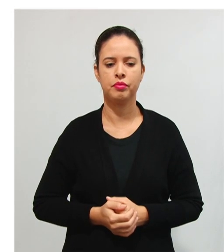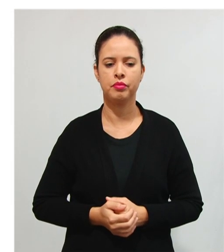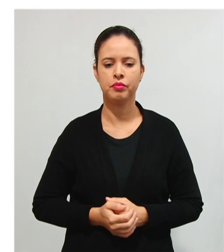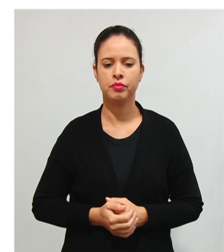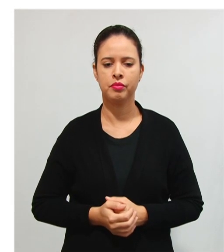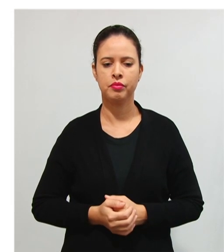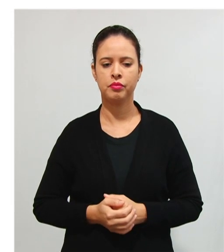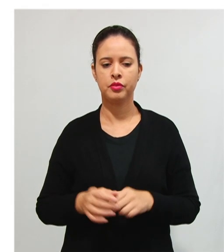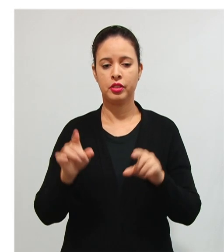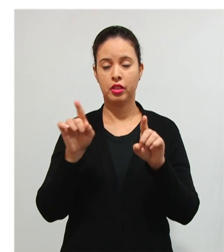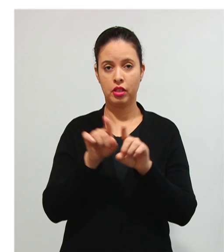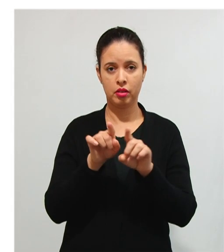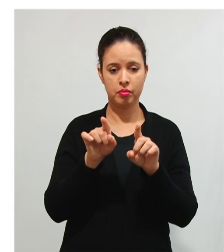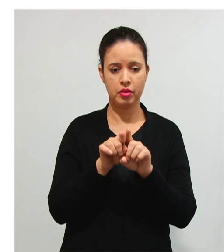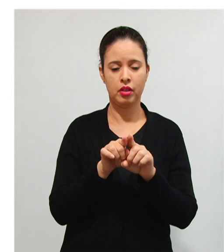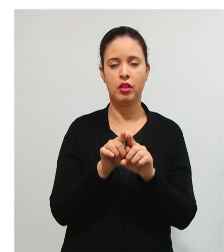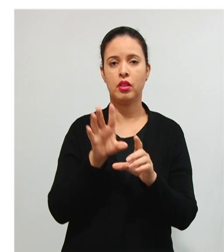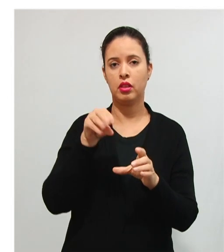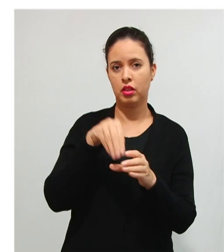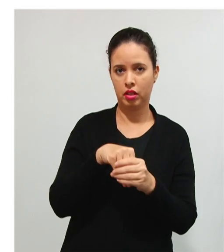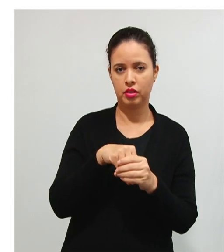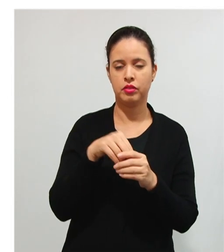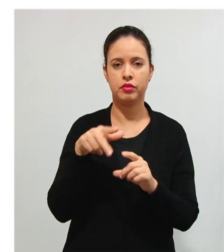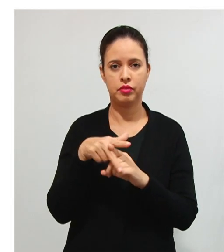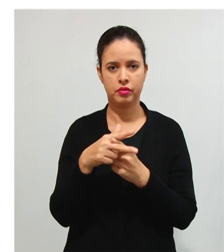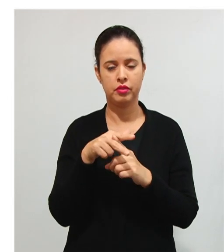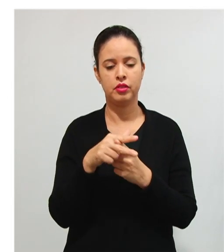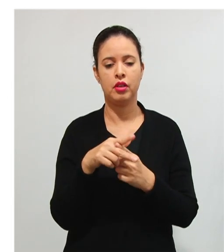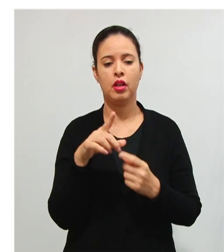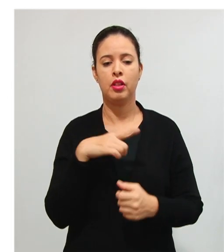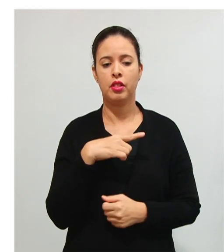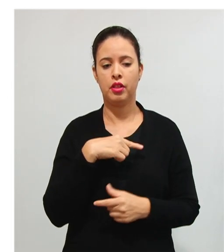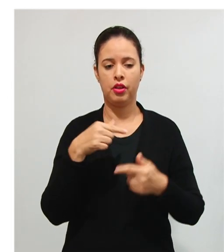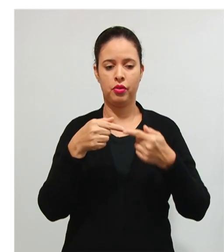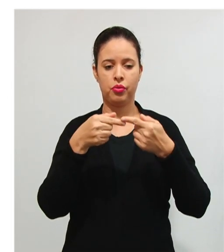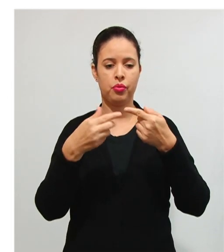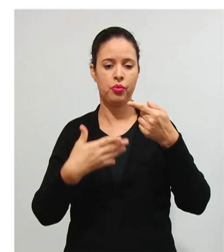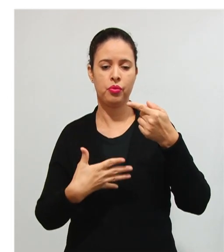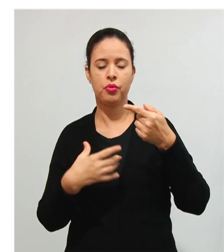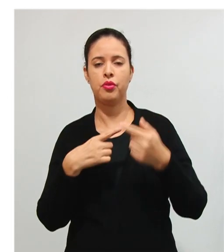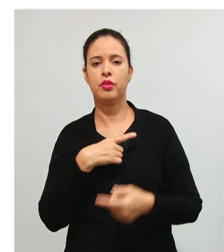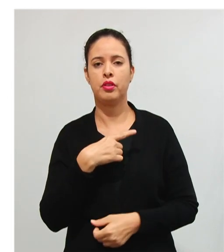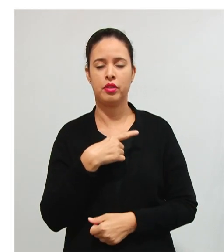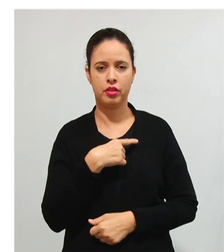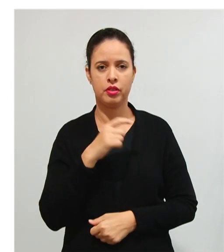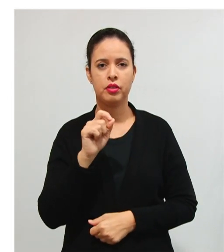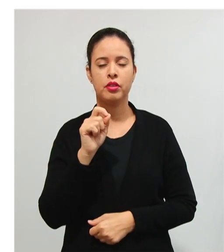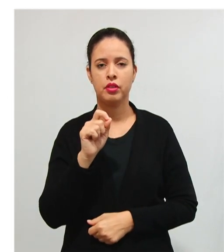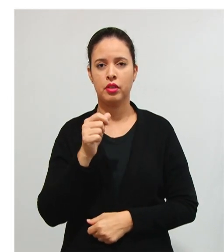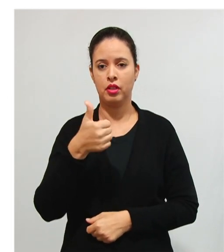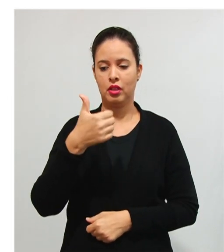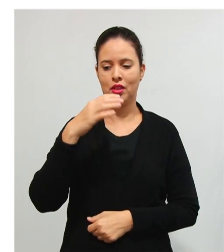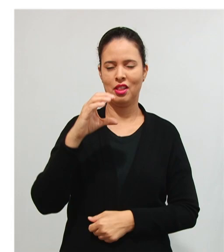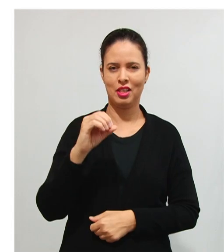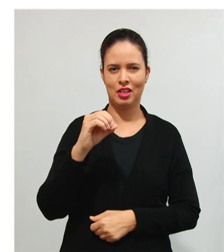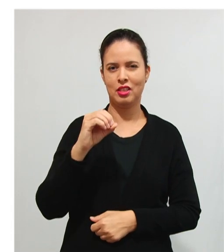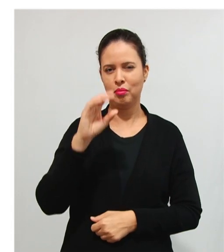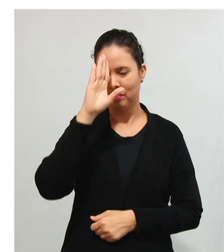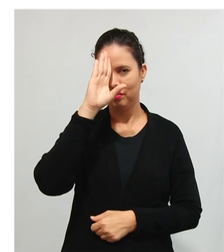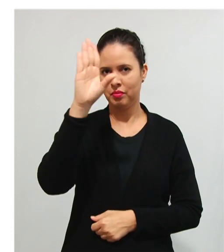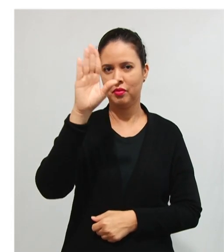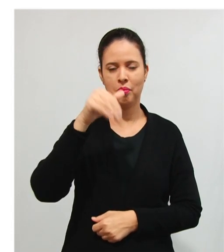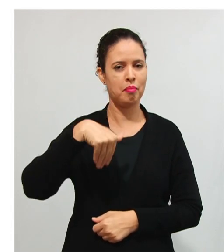Além disso, dentro dessas ferramentas, vimos que o Google aparece lá entre os top 10 de ferramentas